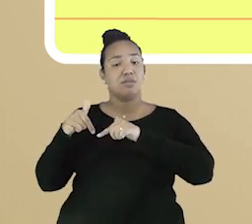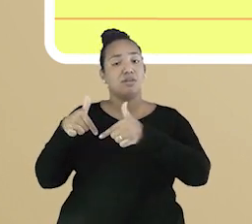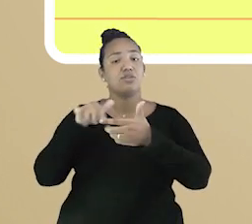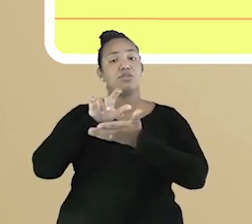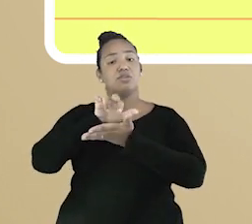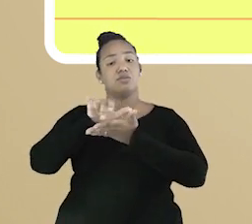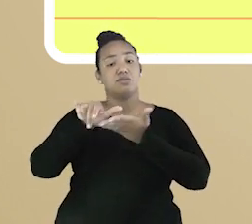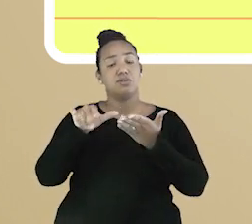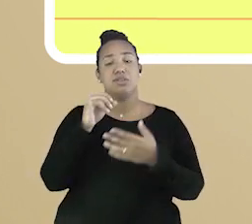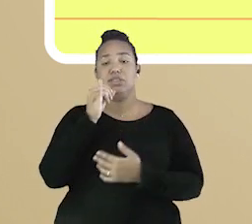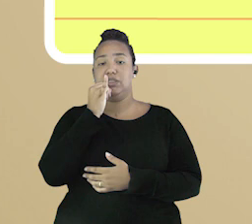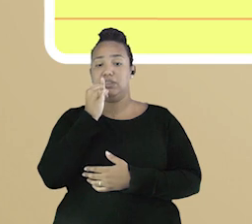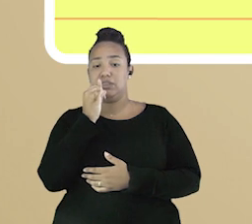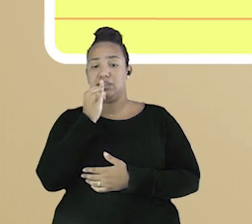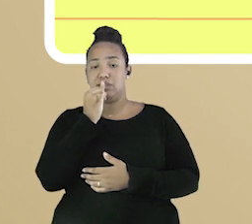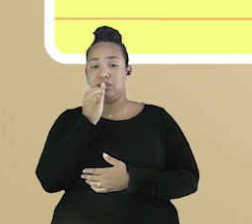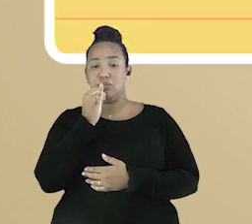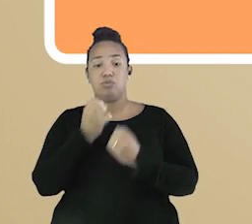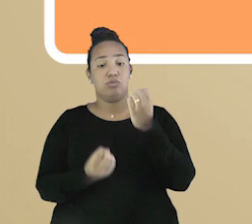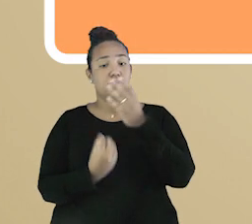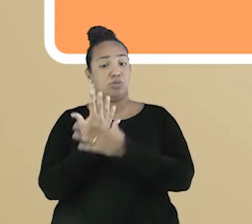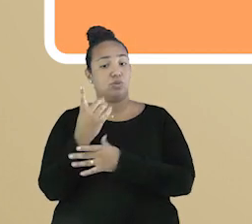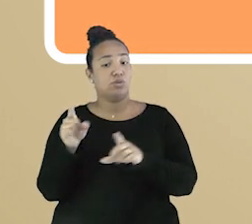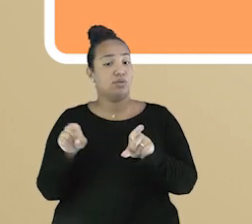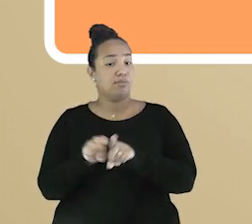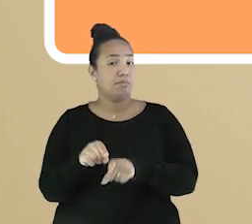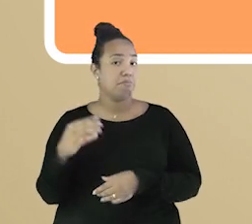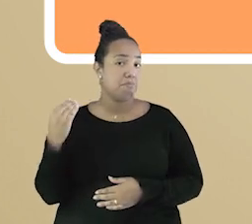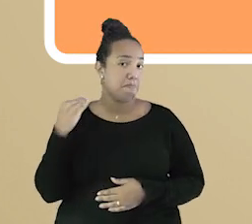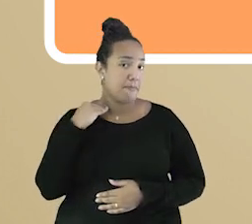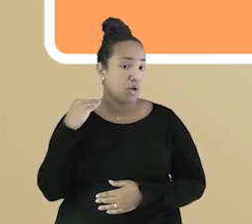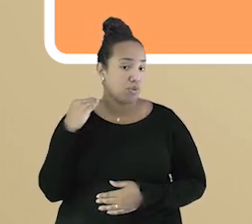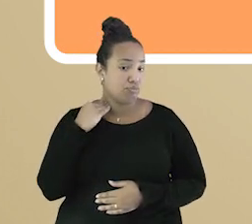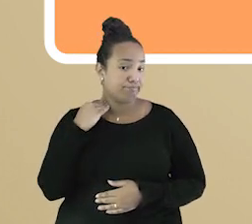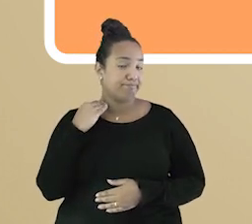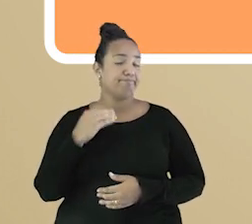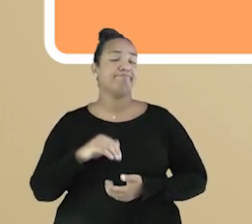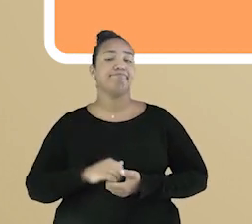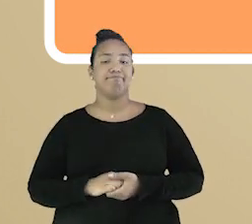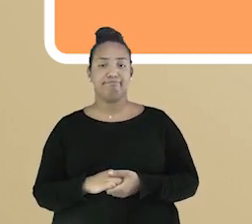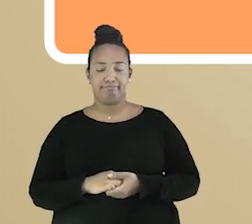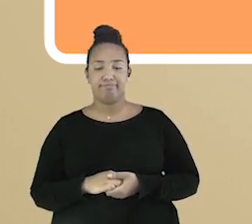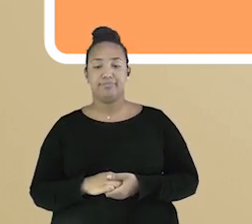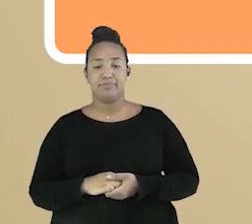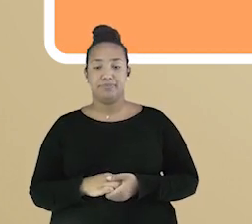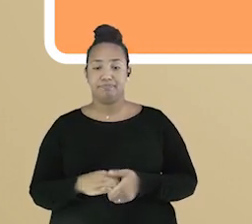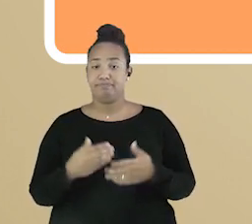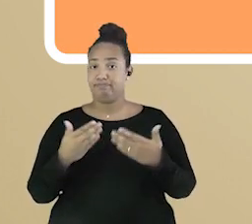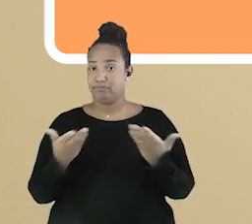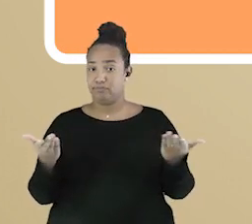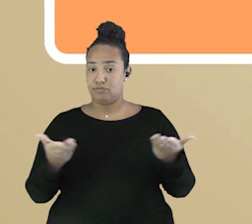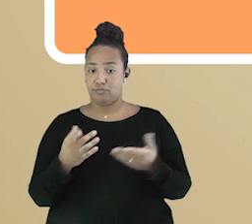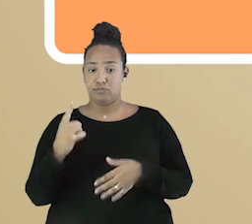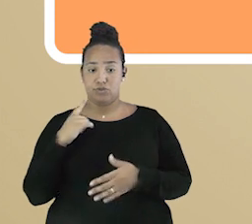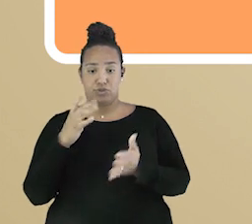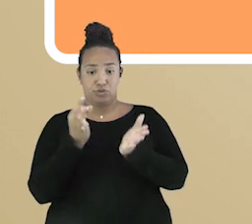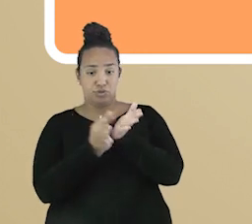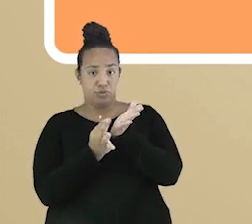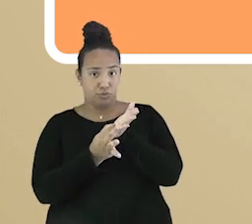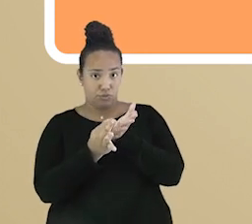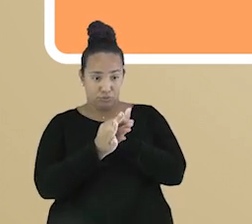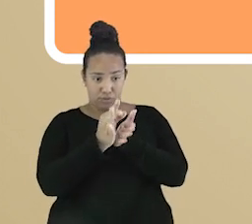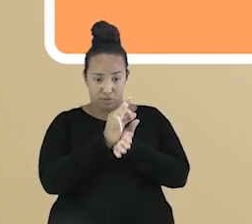surgindo, como, por exemplo, a criação dos bancos e dos banqueiros. Com a utilização das moedas,